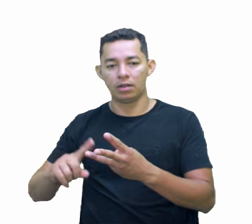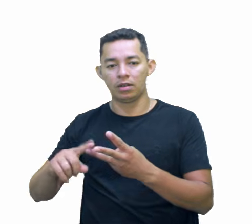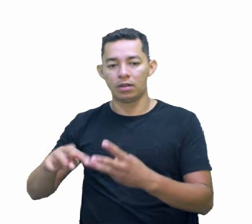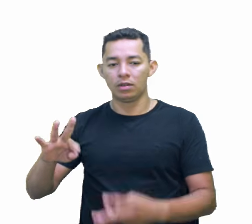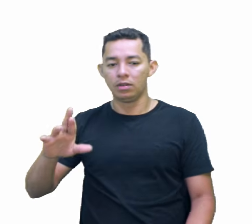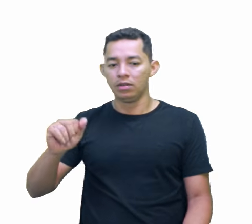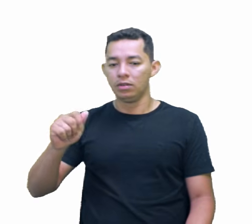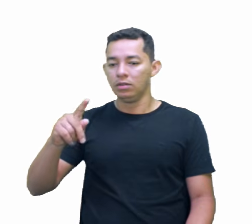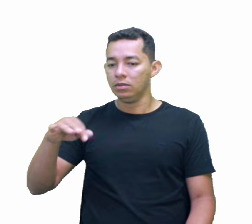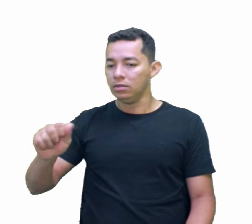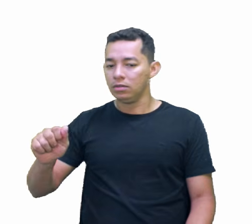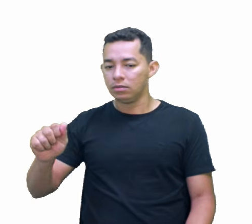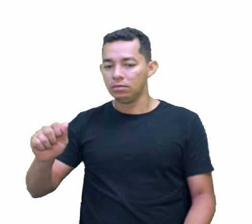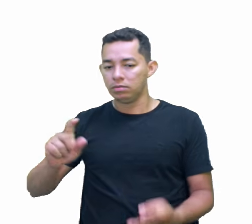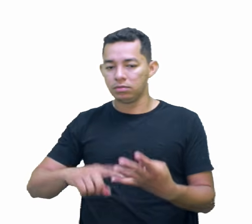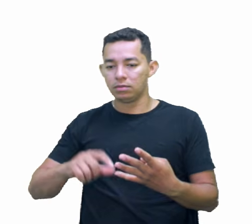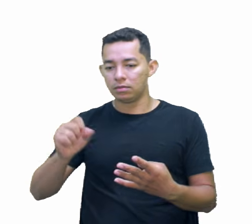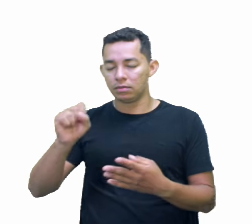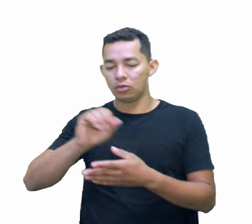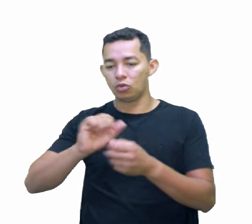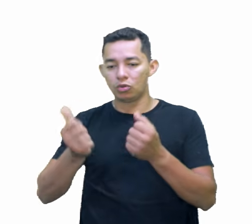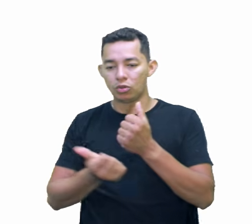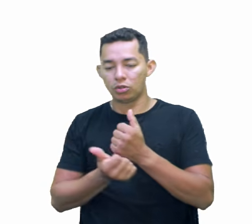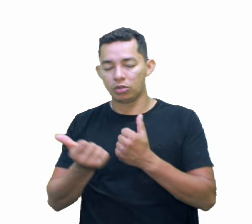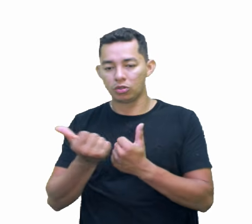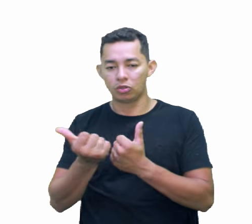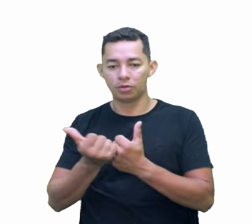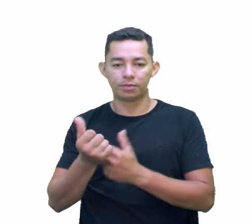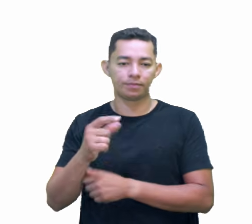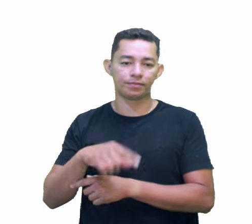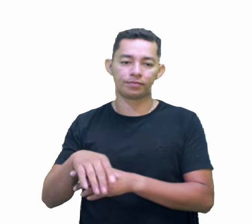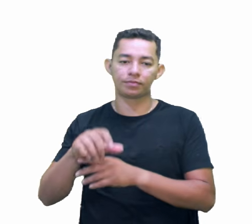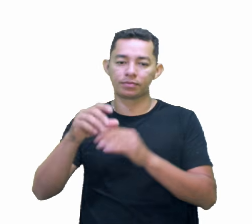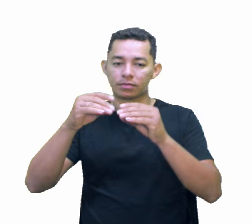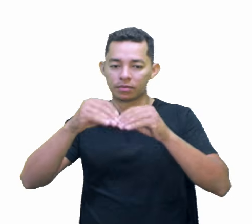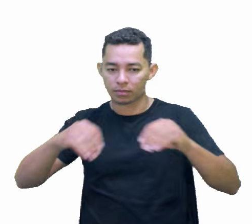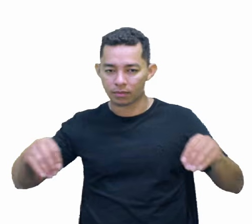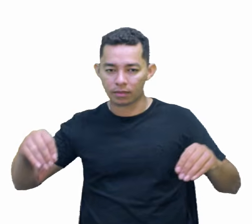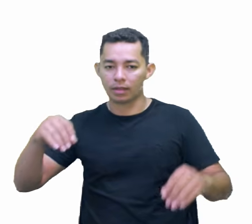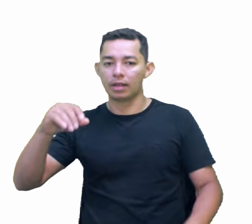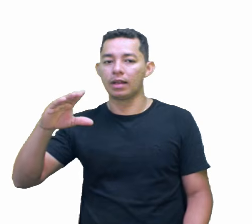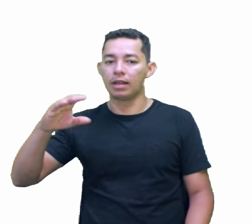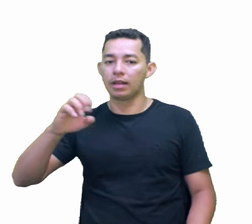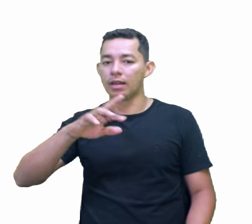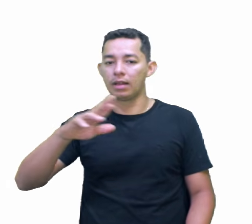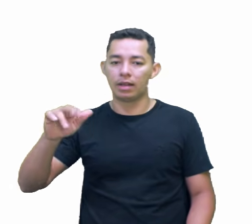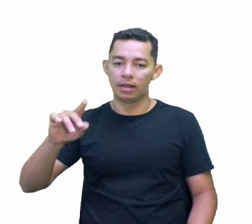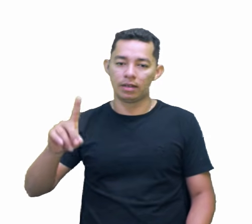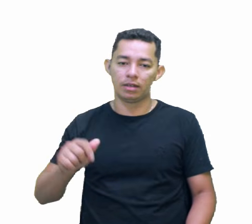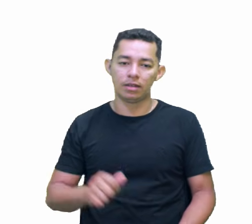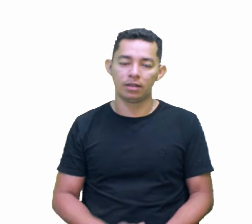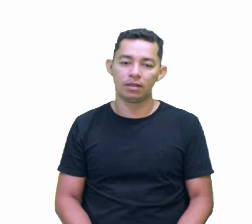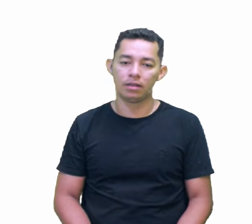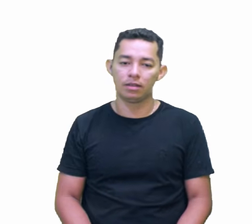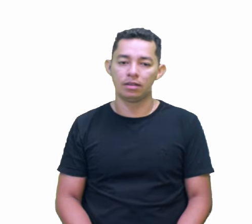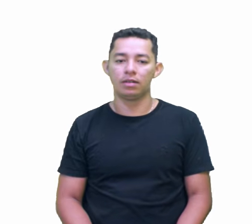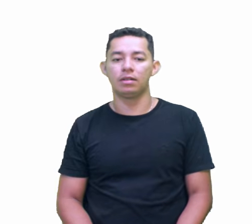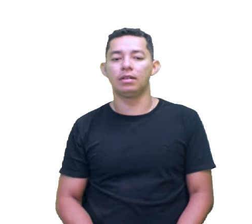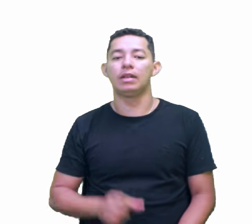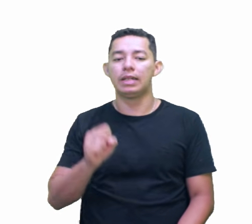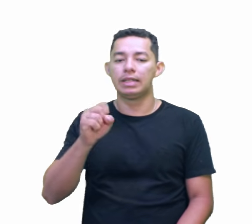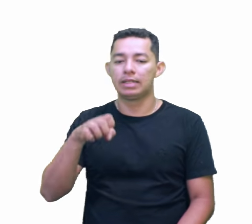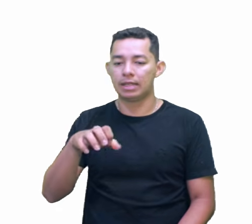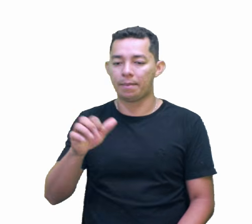de altitude, subtropical, semiárido e cerrado. Você percebe que o cerrado ele já é mais seco, né? O semiárido